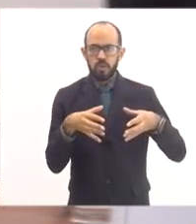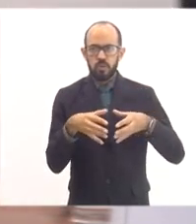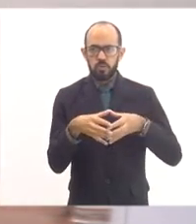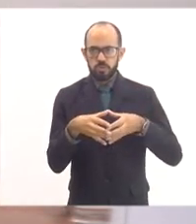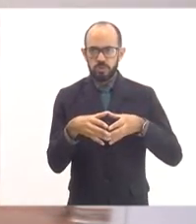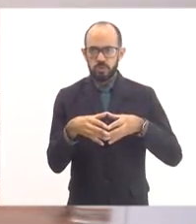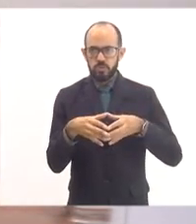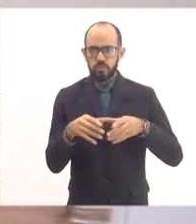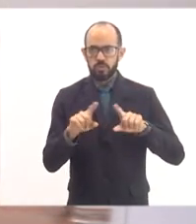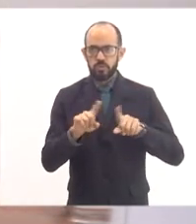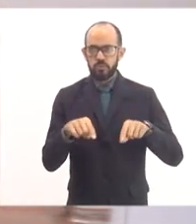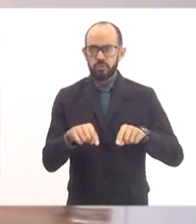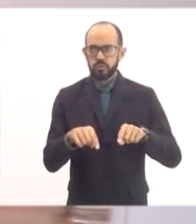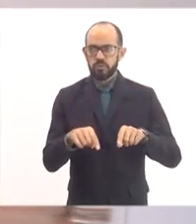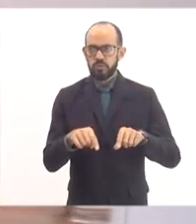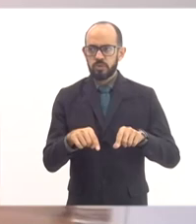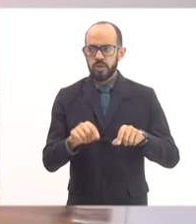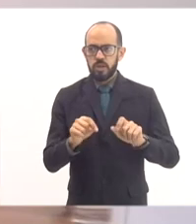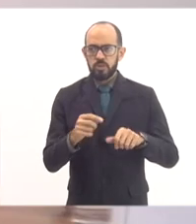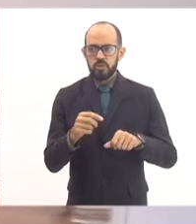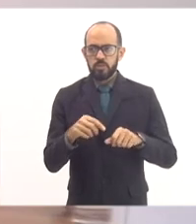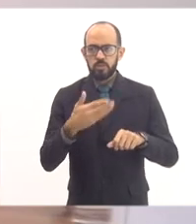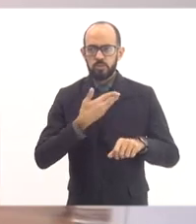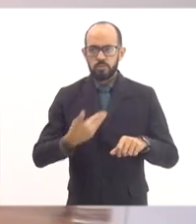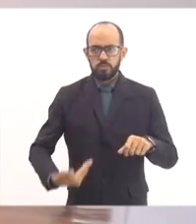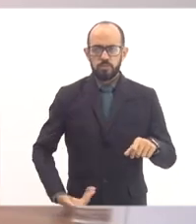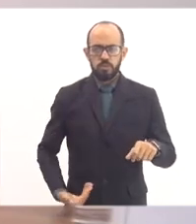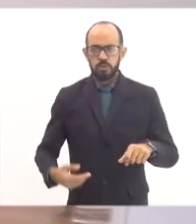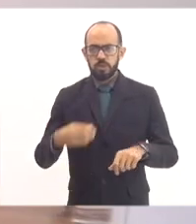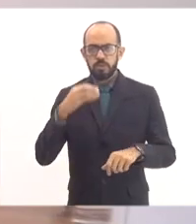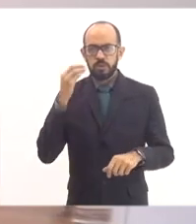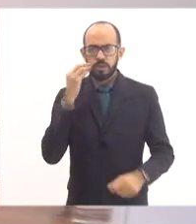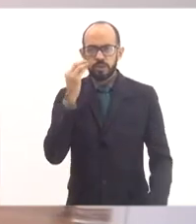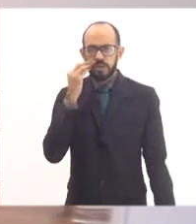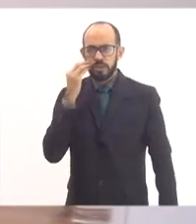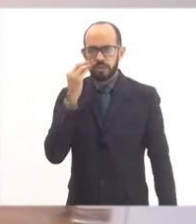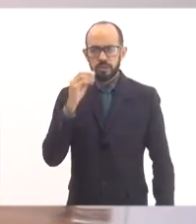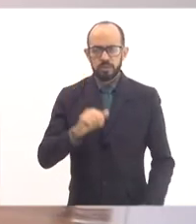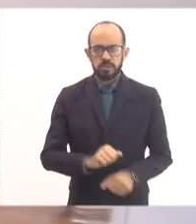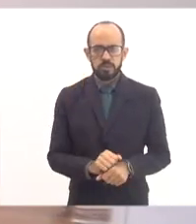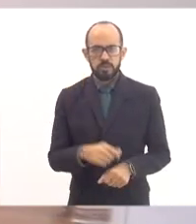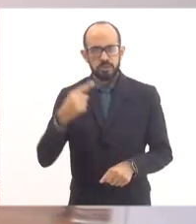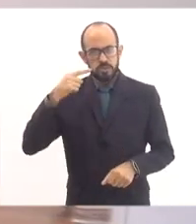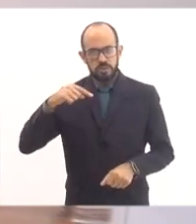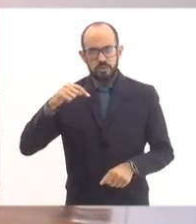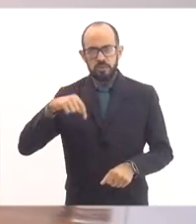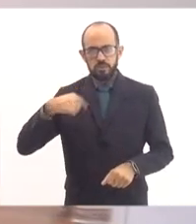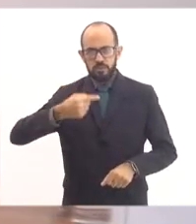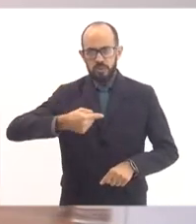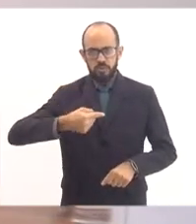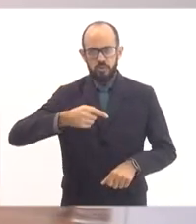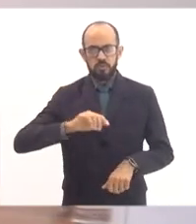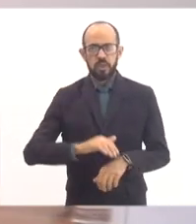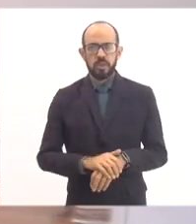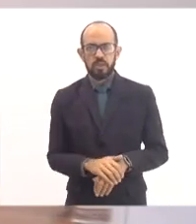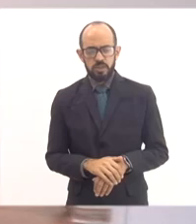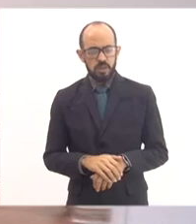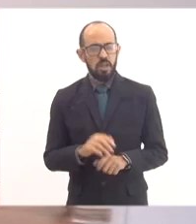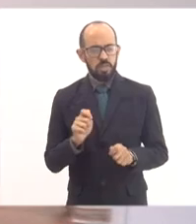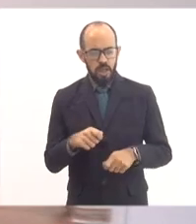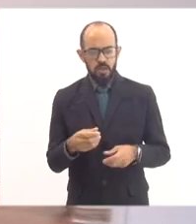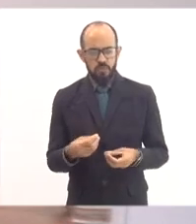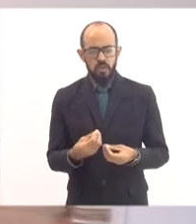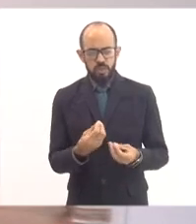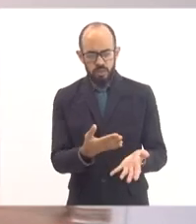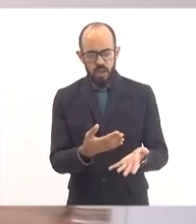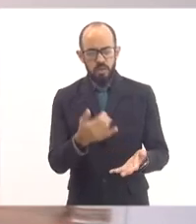né, procurasse, na semana que vem, através de Vossa Excelência, eu lhe passo todos os telefones,